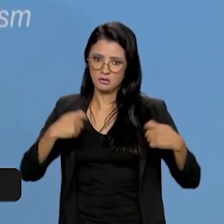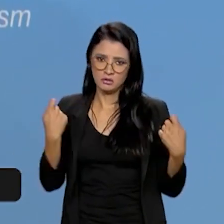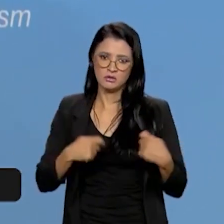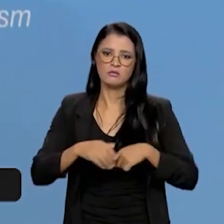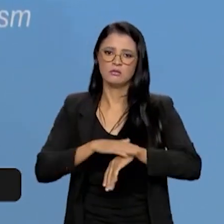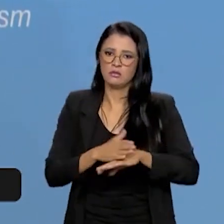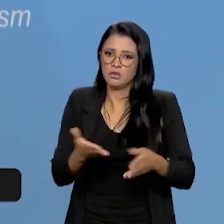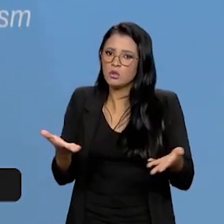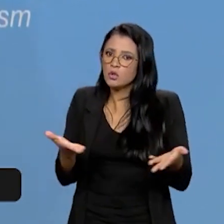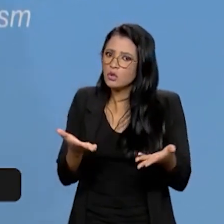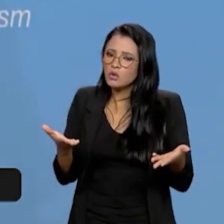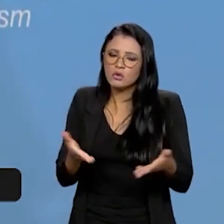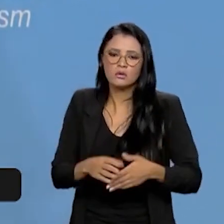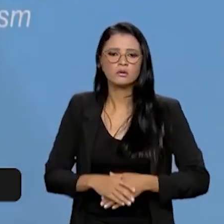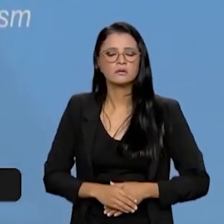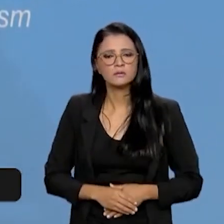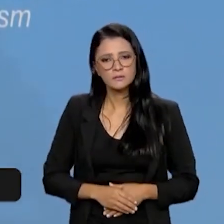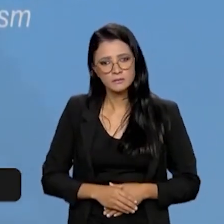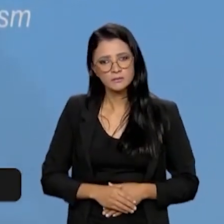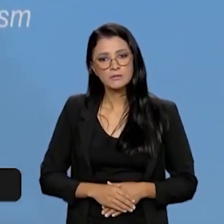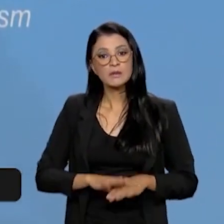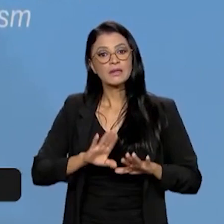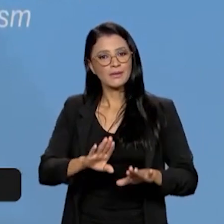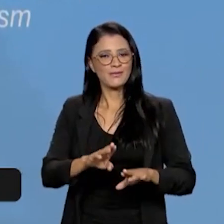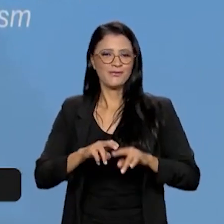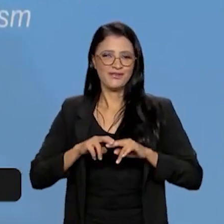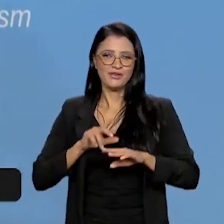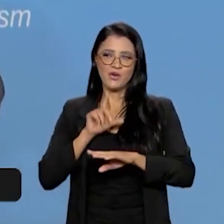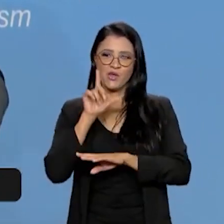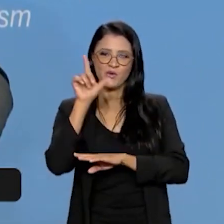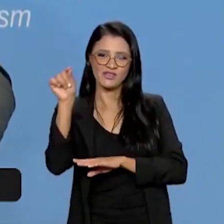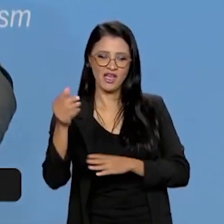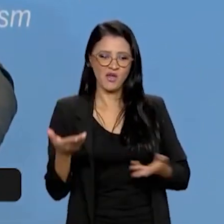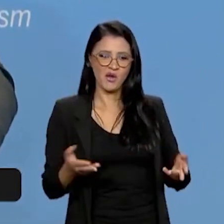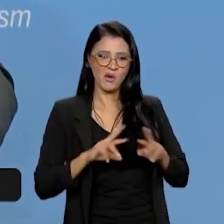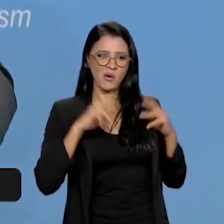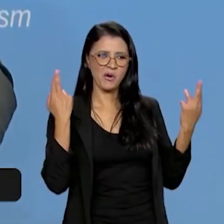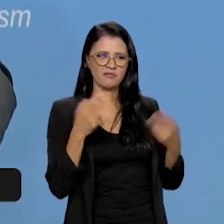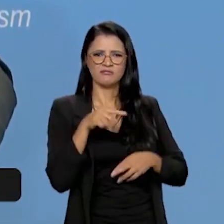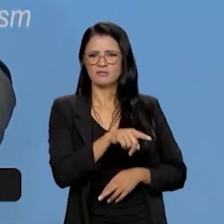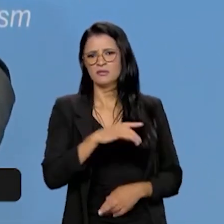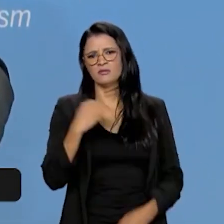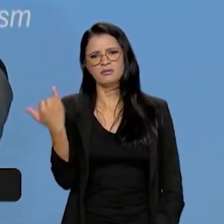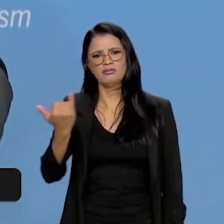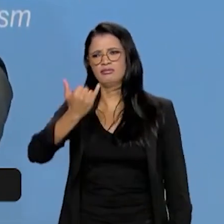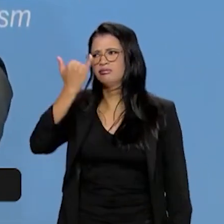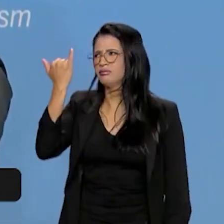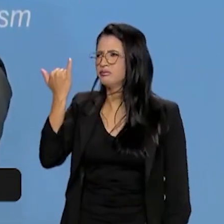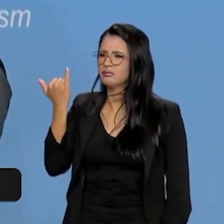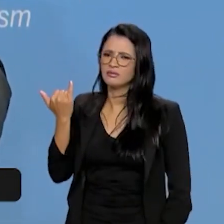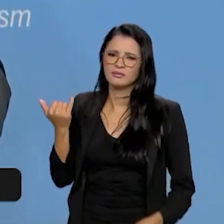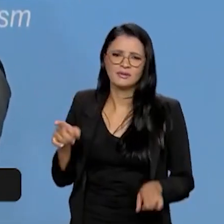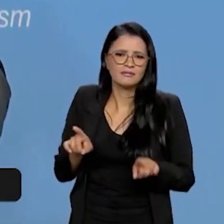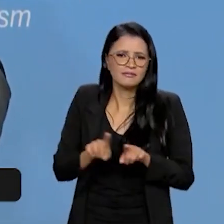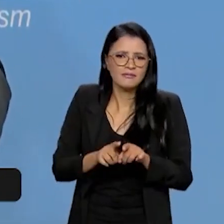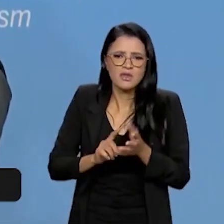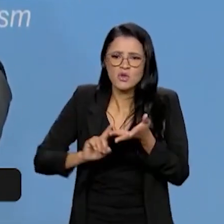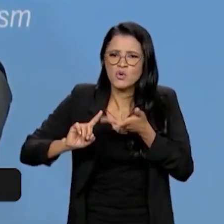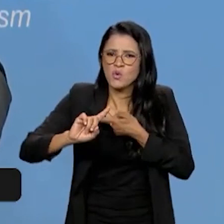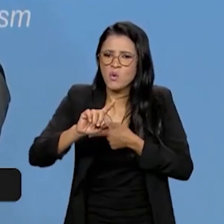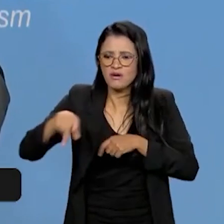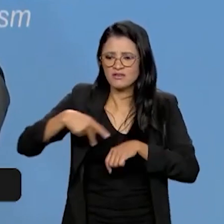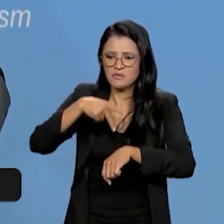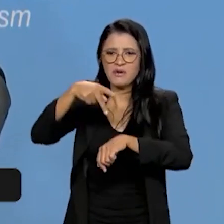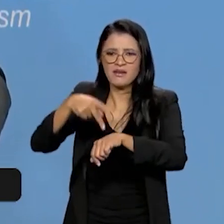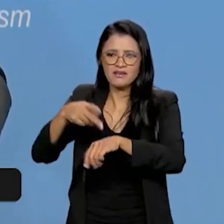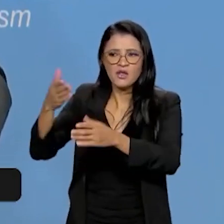momento. É por isso que eu saio dessa reunião extremamente importante. E também pela quantidade de países